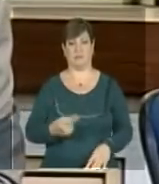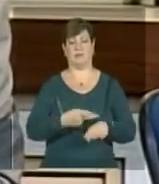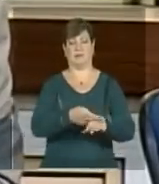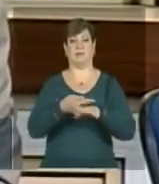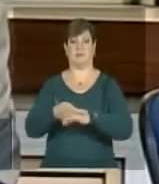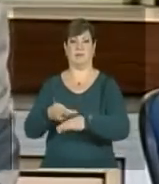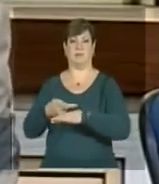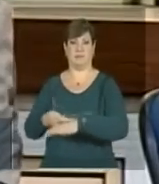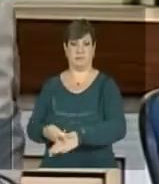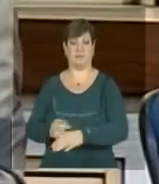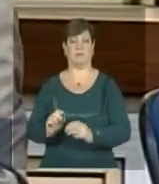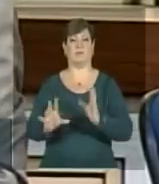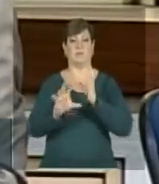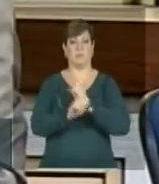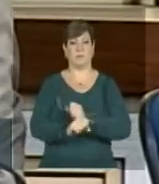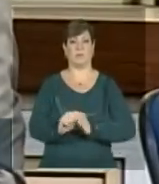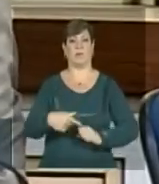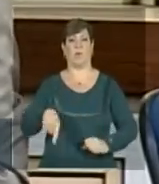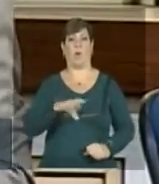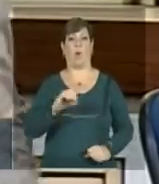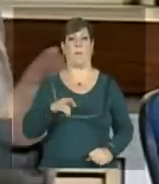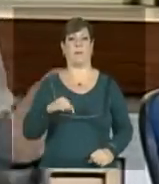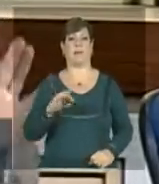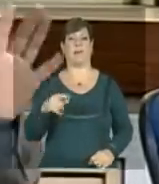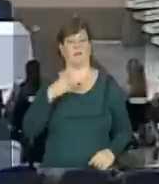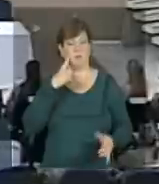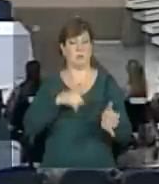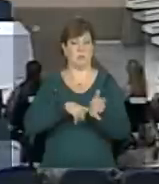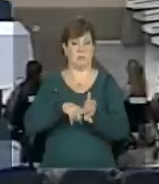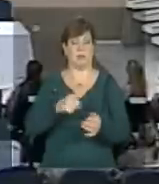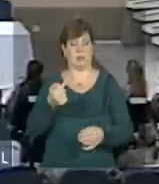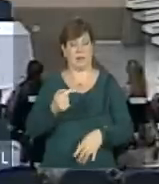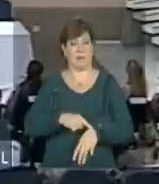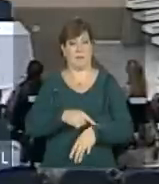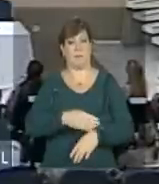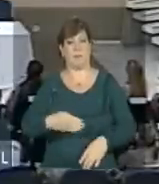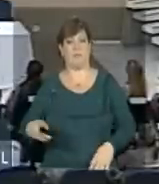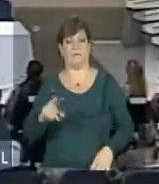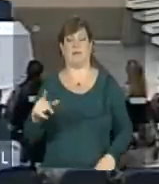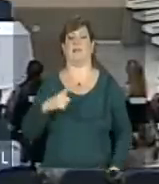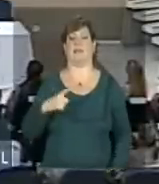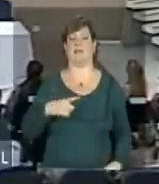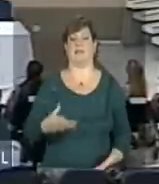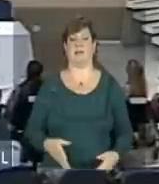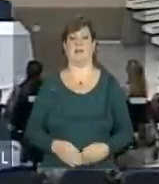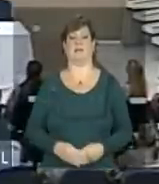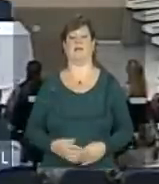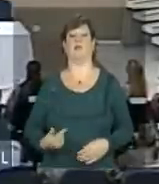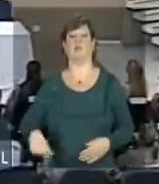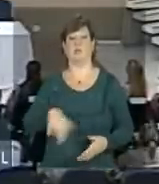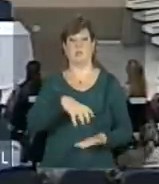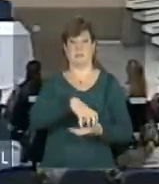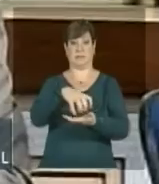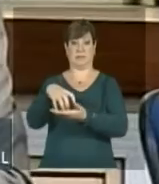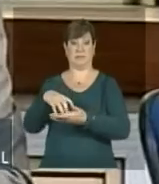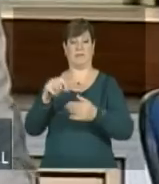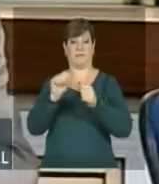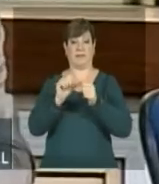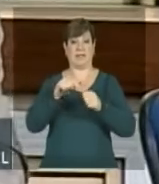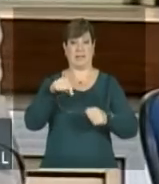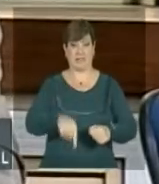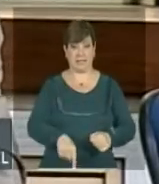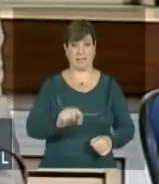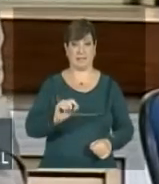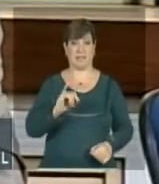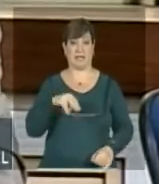classificação sofrida do nosso comitê julgador, certo? Daqui a pouco teremos isso. As equipes que promoveram essas inovações